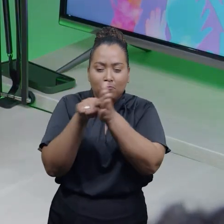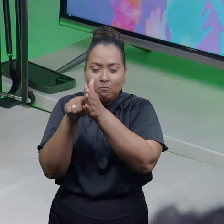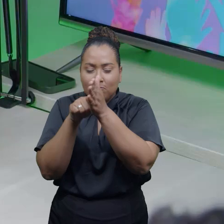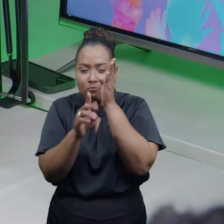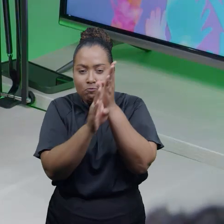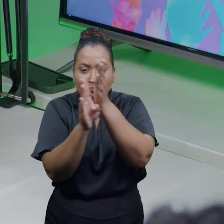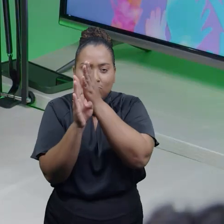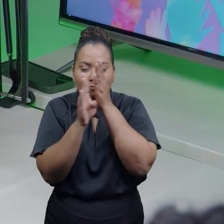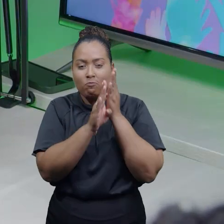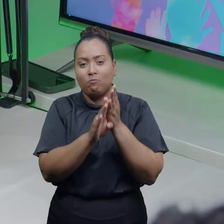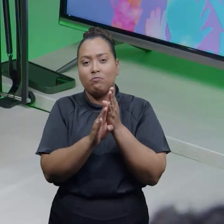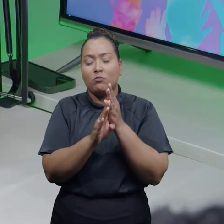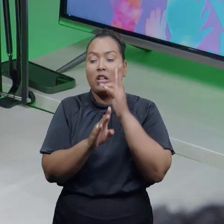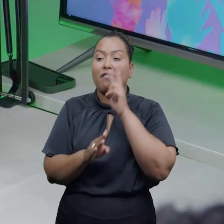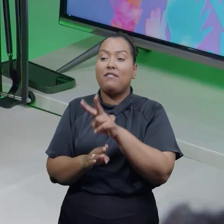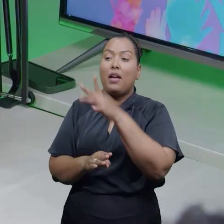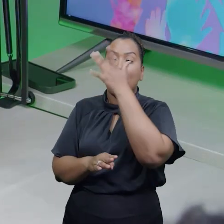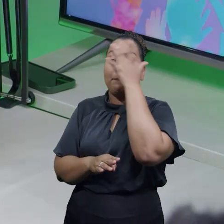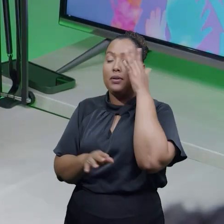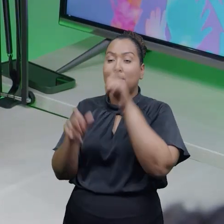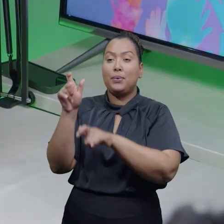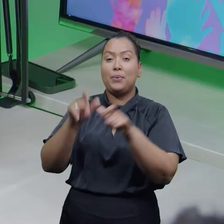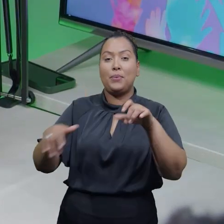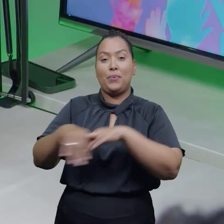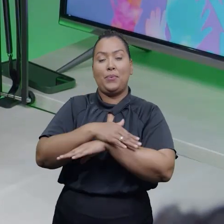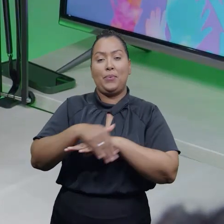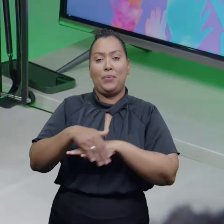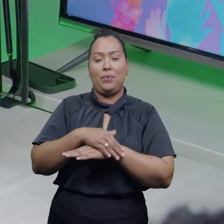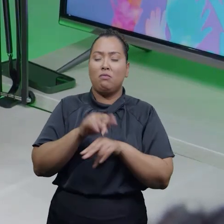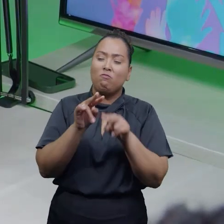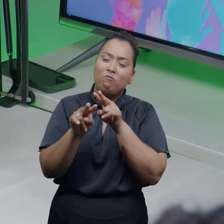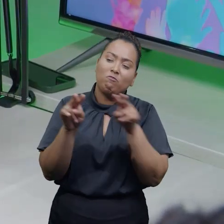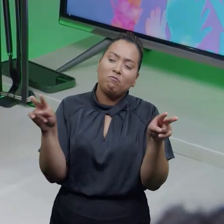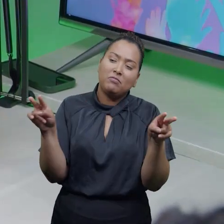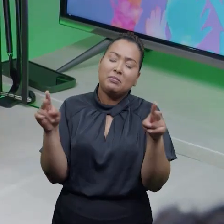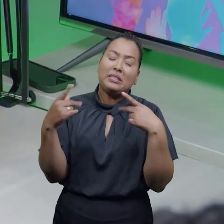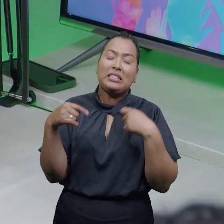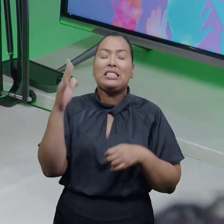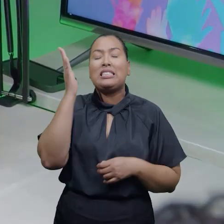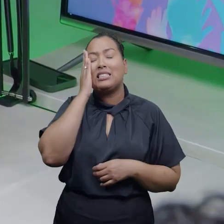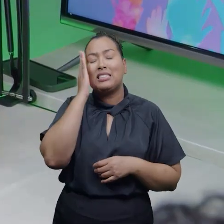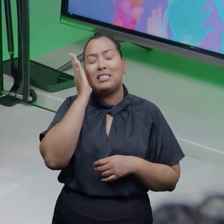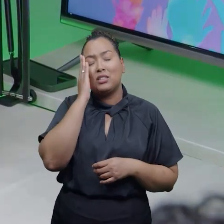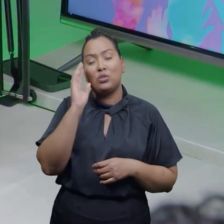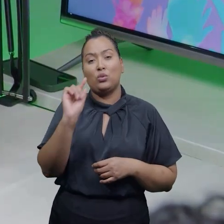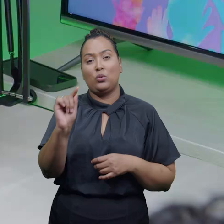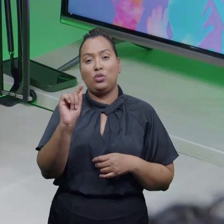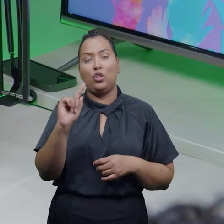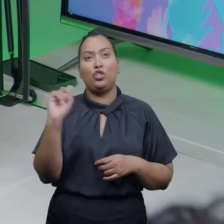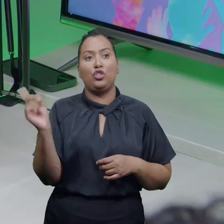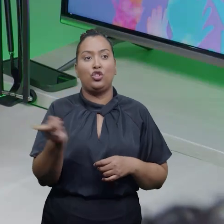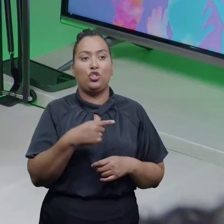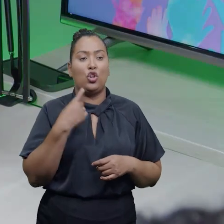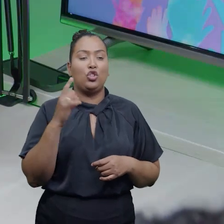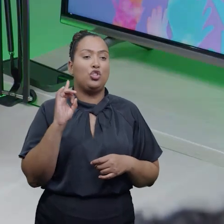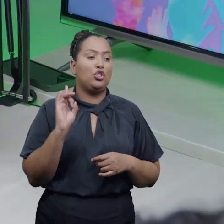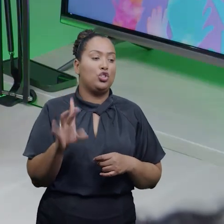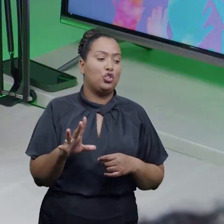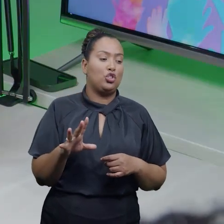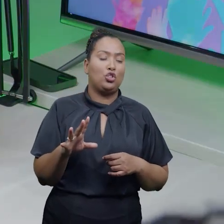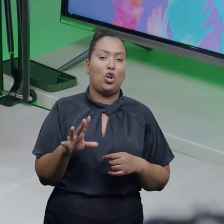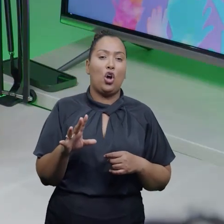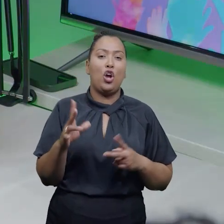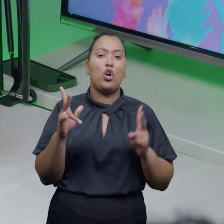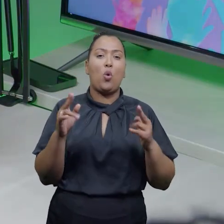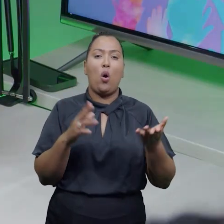diagnóstico. Um momento de olhar para essa população, de entender que a gente não está mais naquele